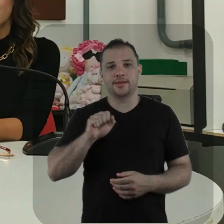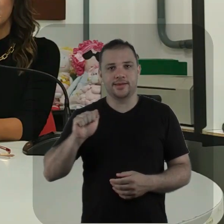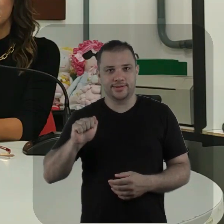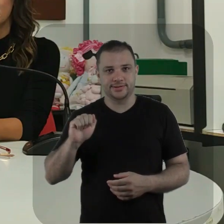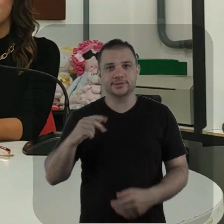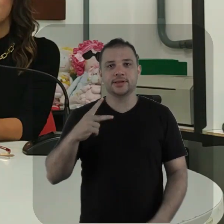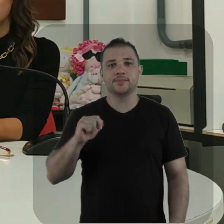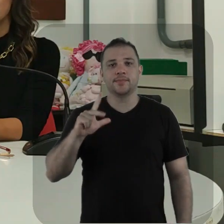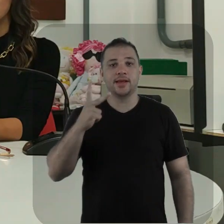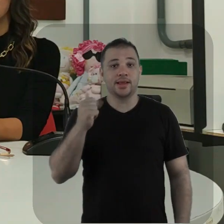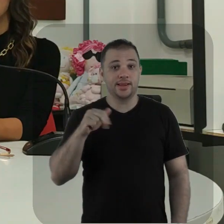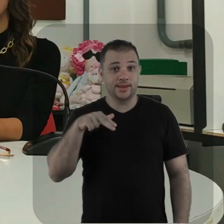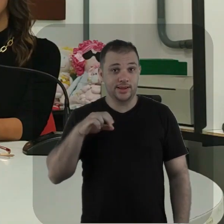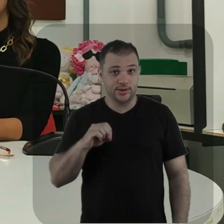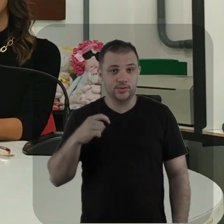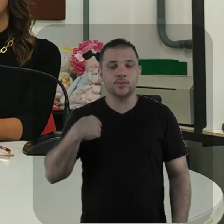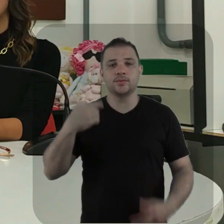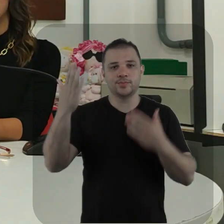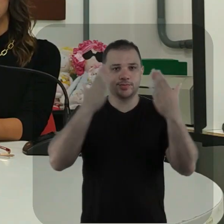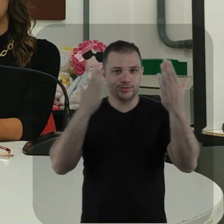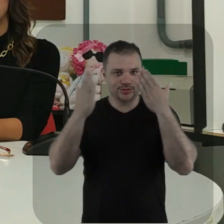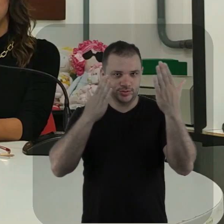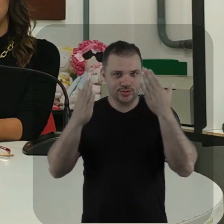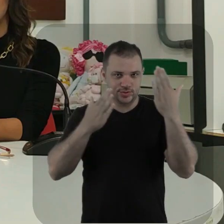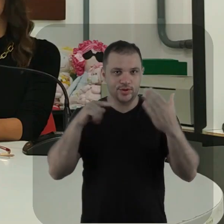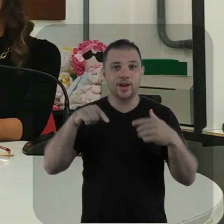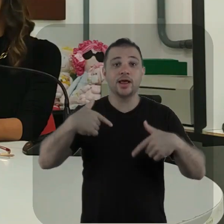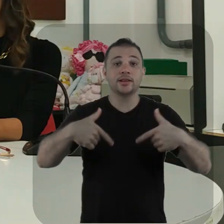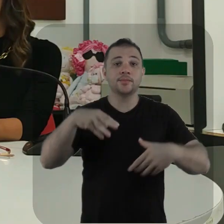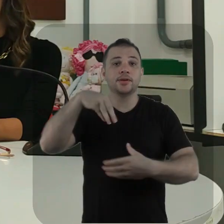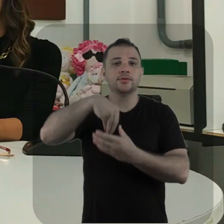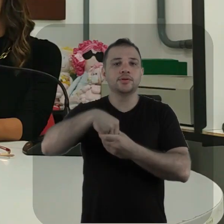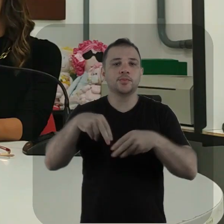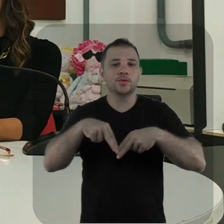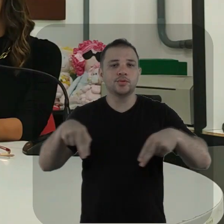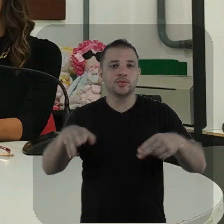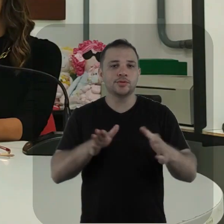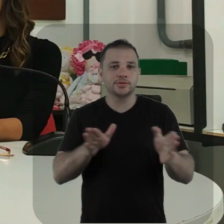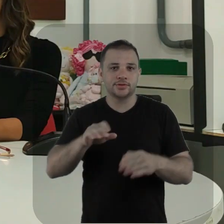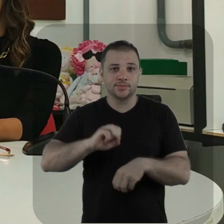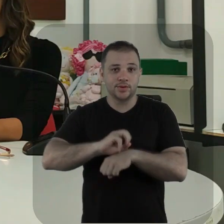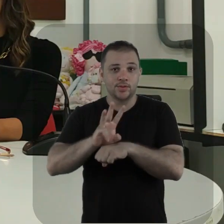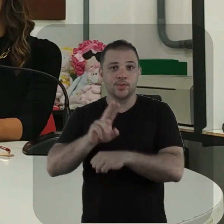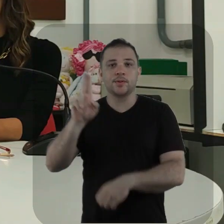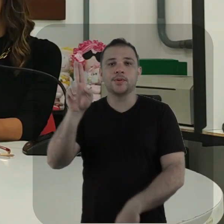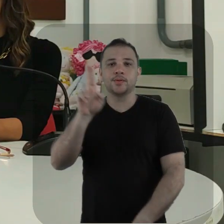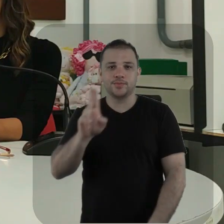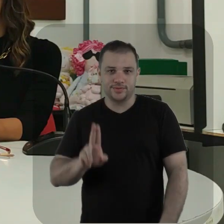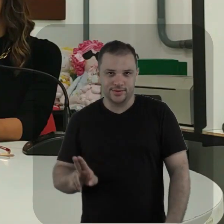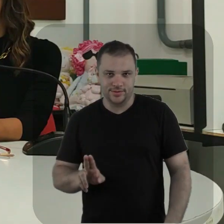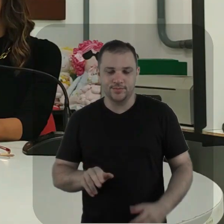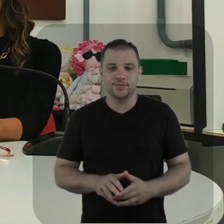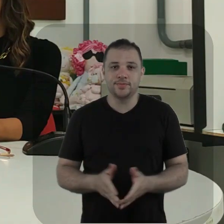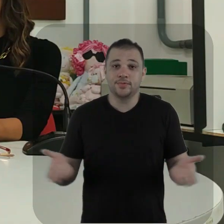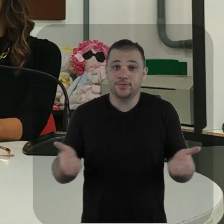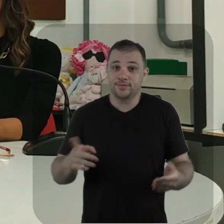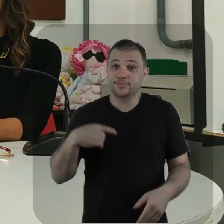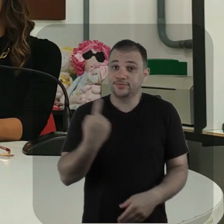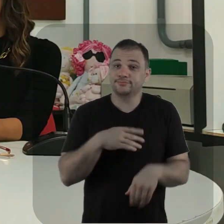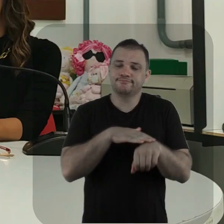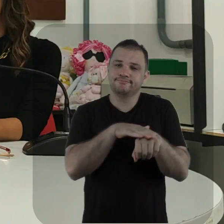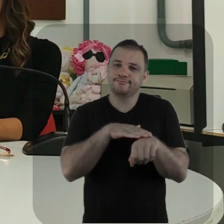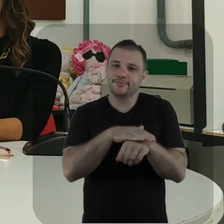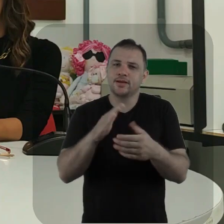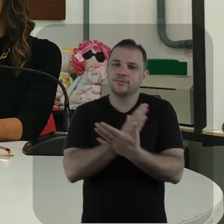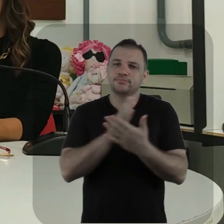o NAU, e estamos então aqui para poder discutir, refletir alguns pontos, né,